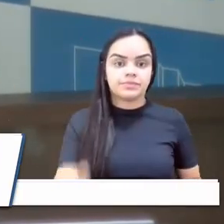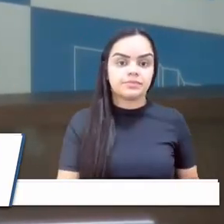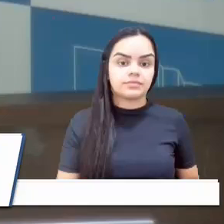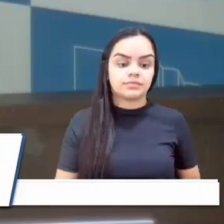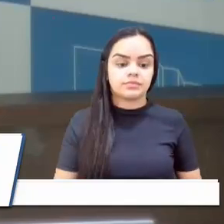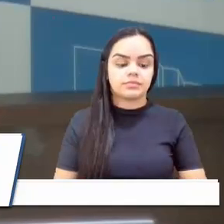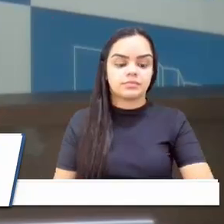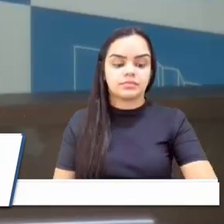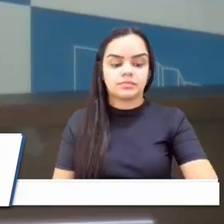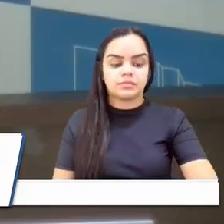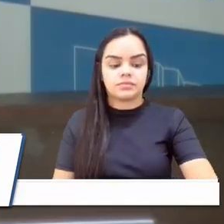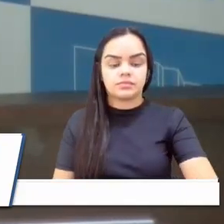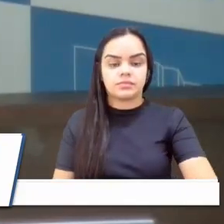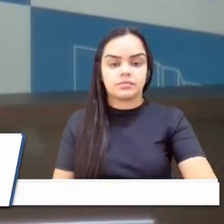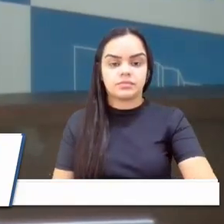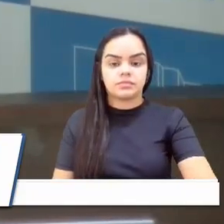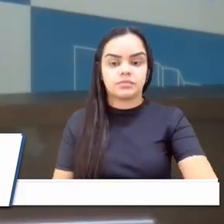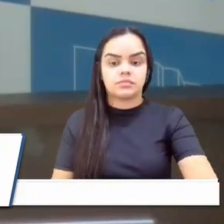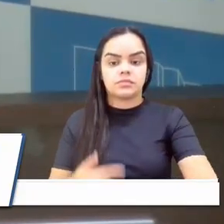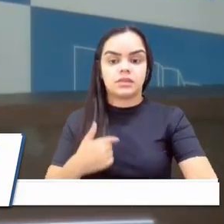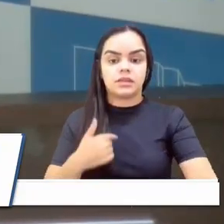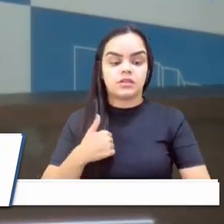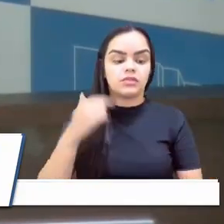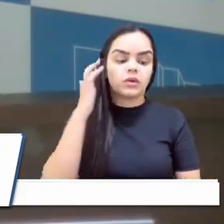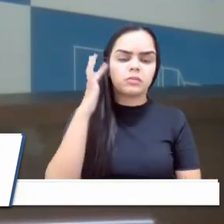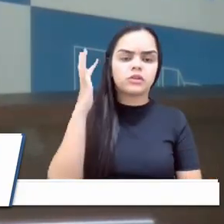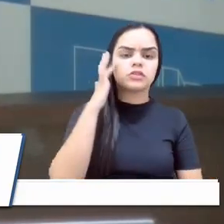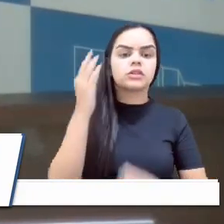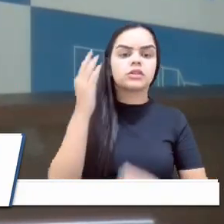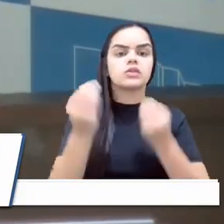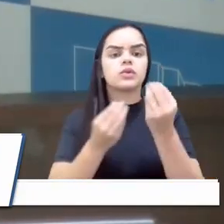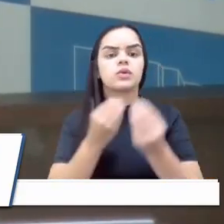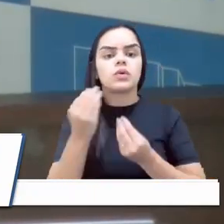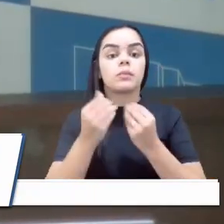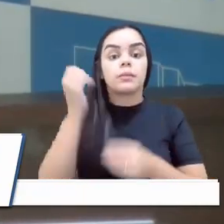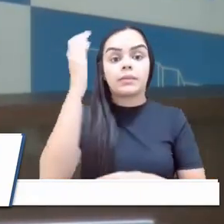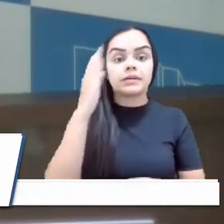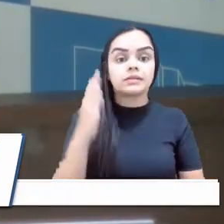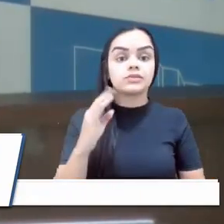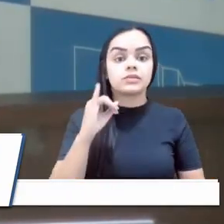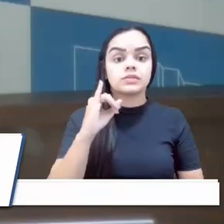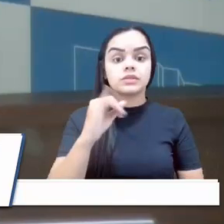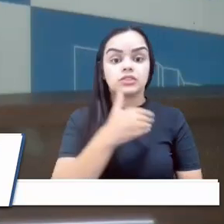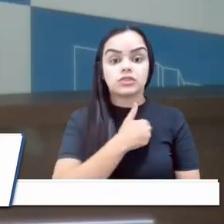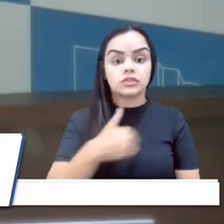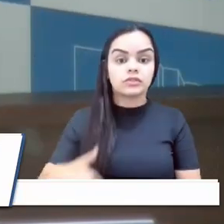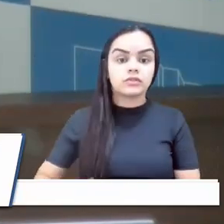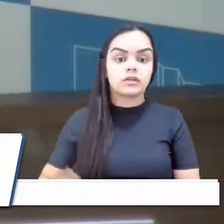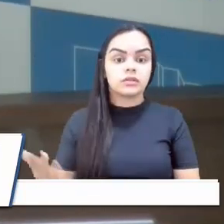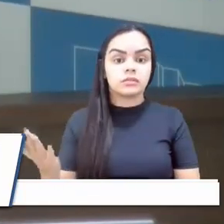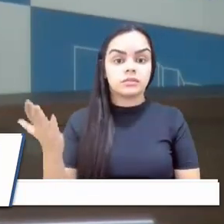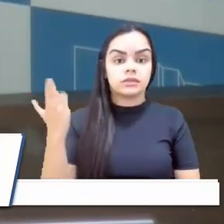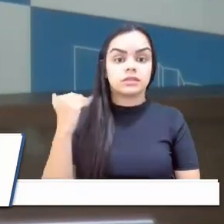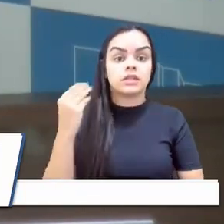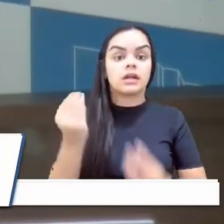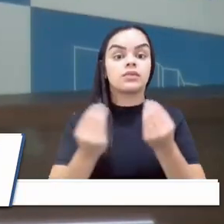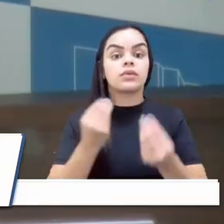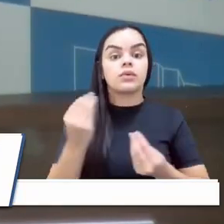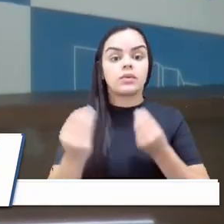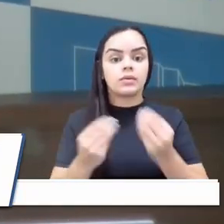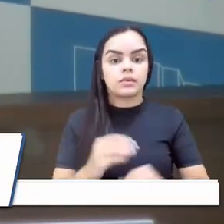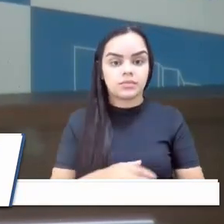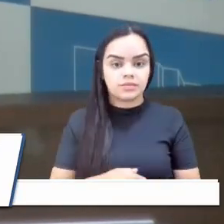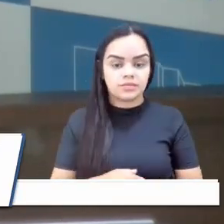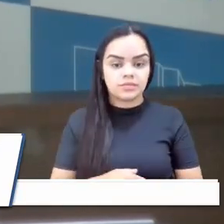né? Eu fico imaginando como que estaria o Brasil se fosse no governo passado. Como que estaria? Como será que estaria